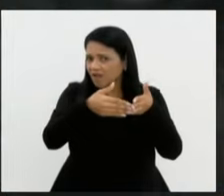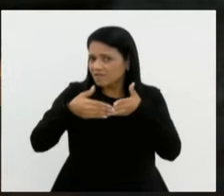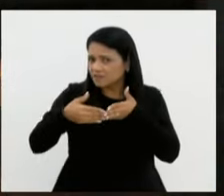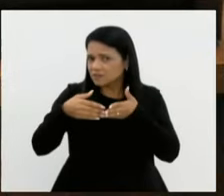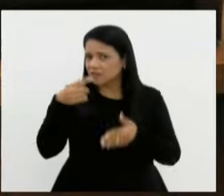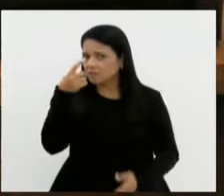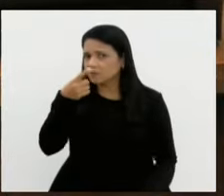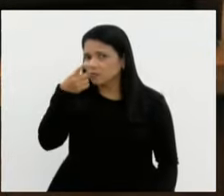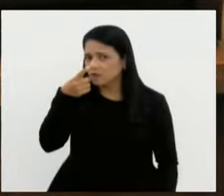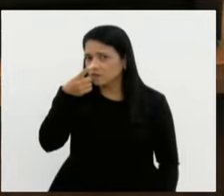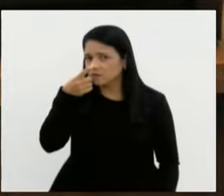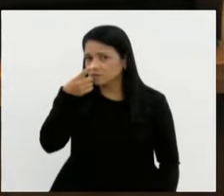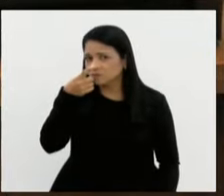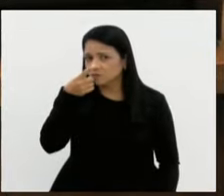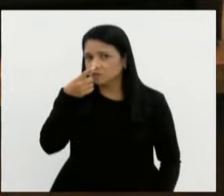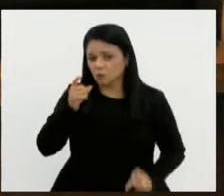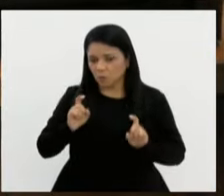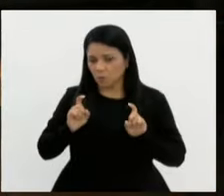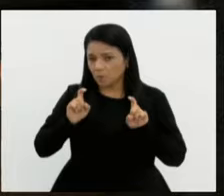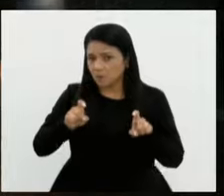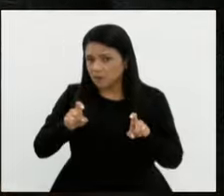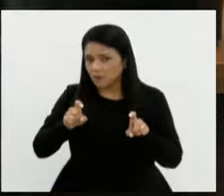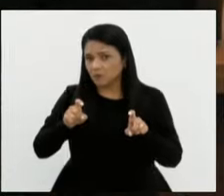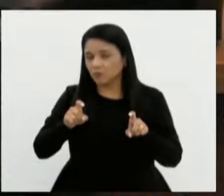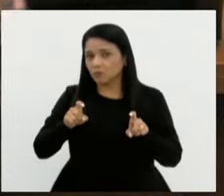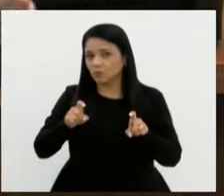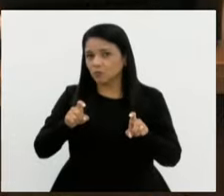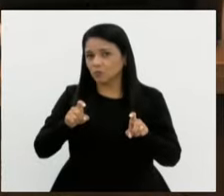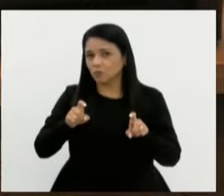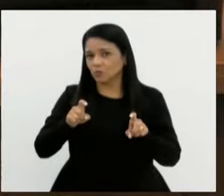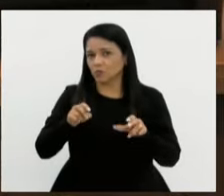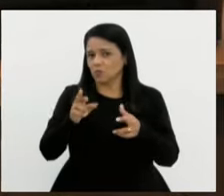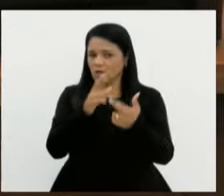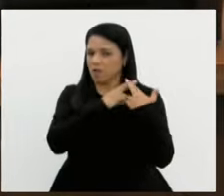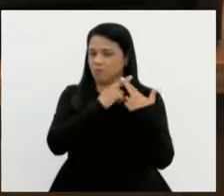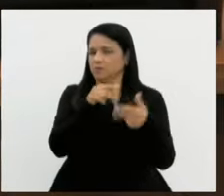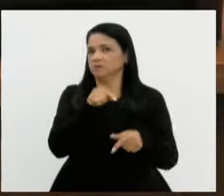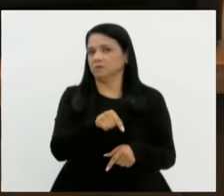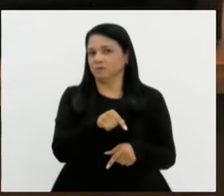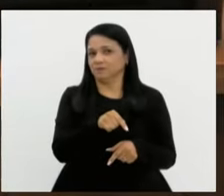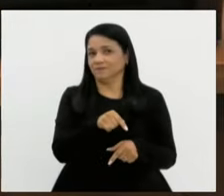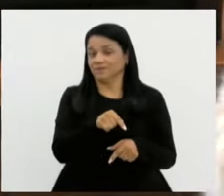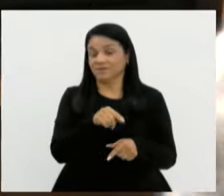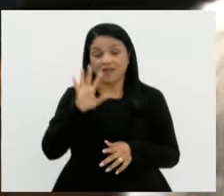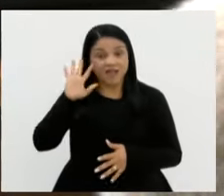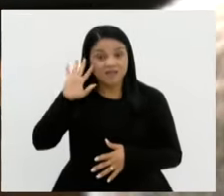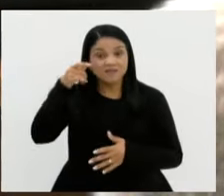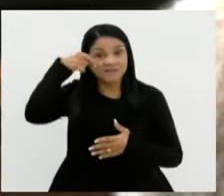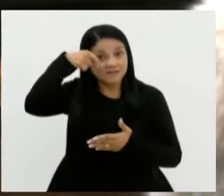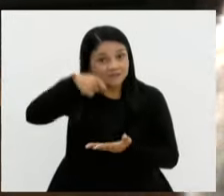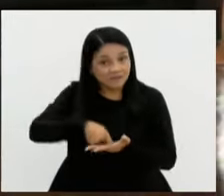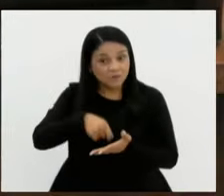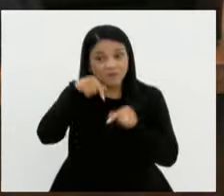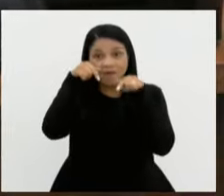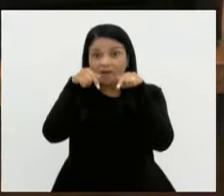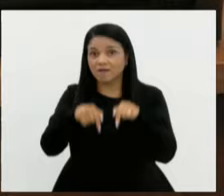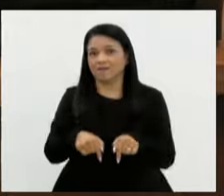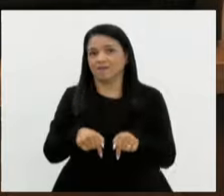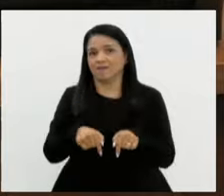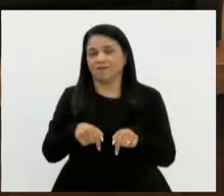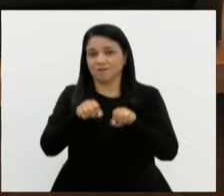deputado? Afastar o mandato de deputado? Não, não é prerrogativa. Esta decisão é feita e tem que ser tomada